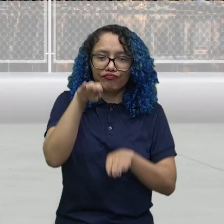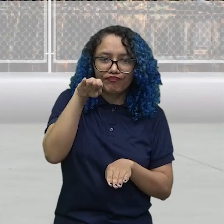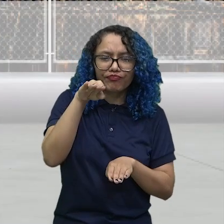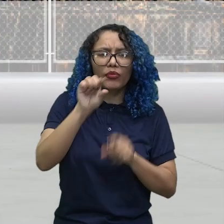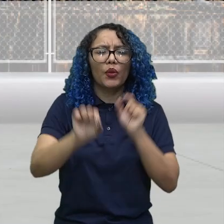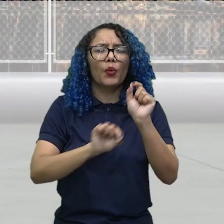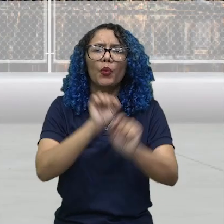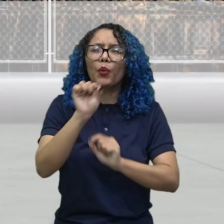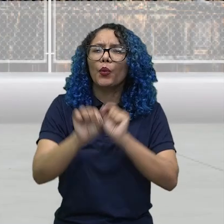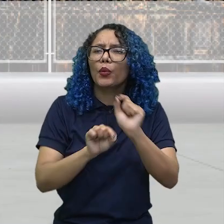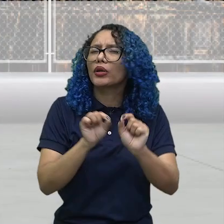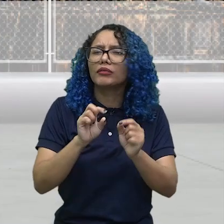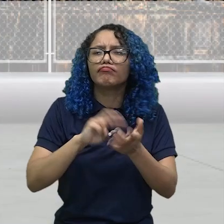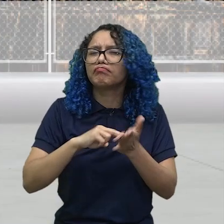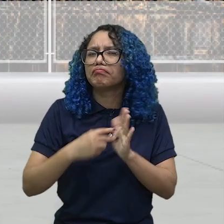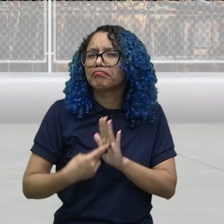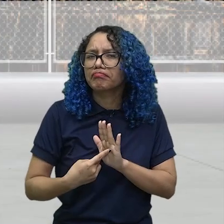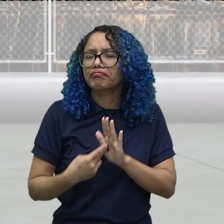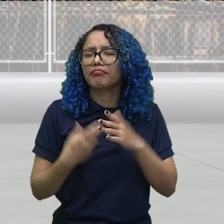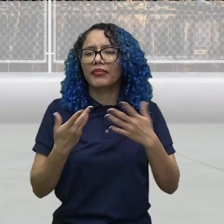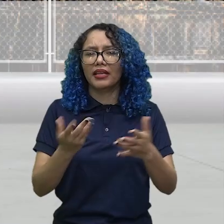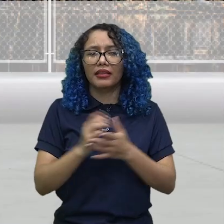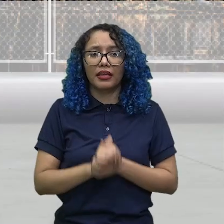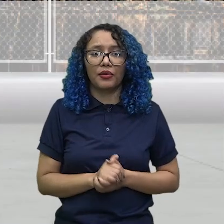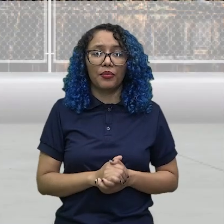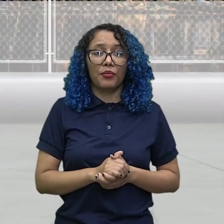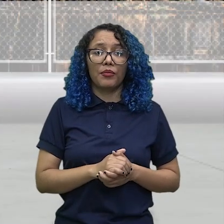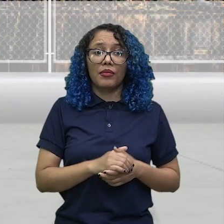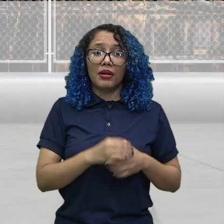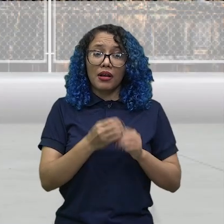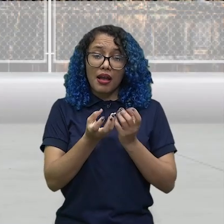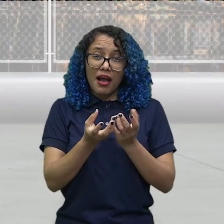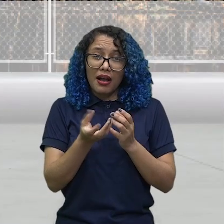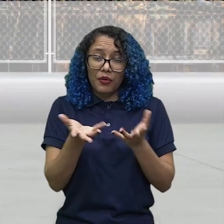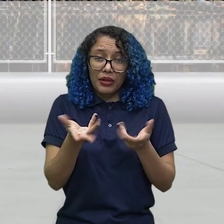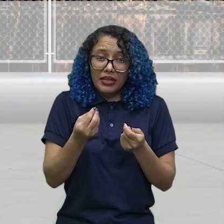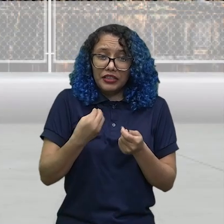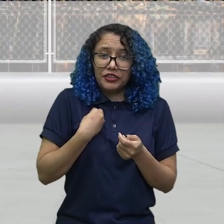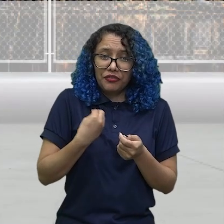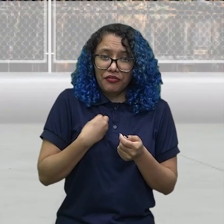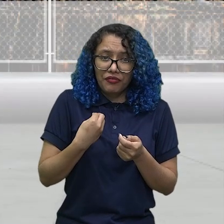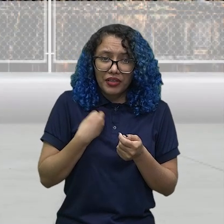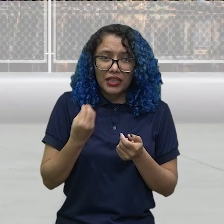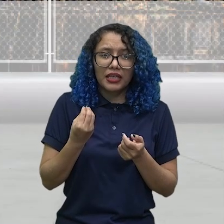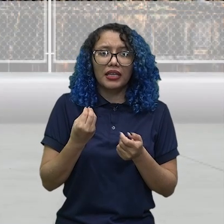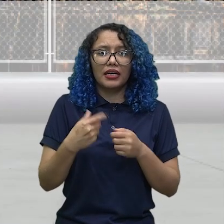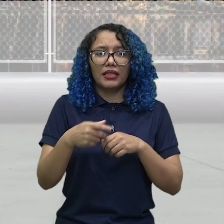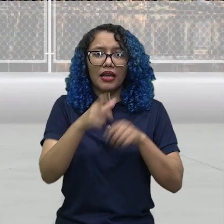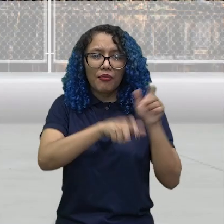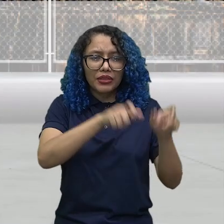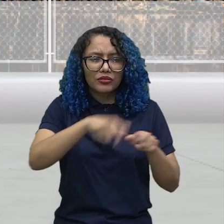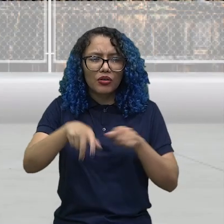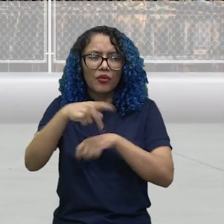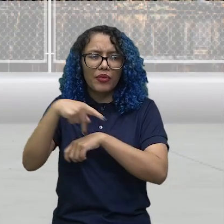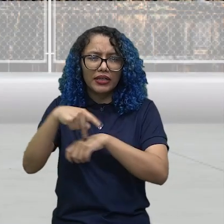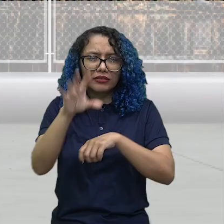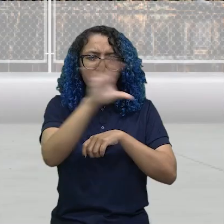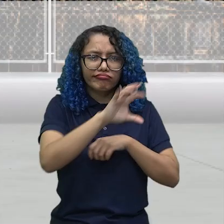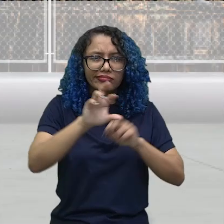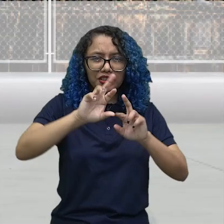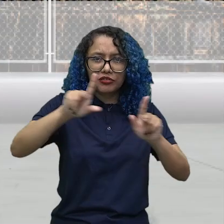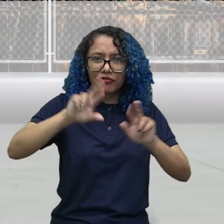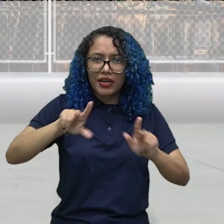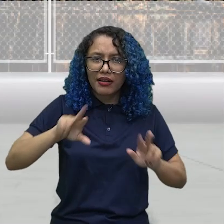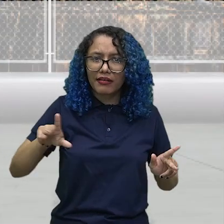desigualdade, ela é a diferença nas condições de vida entre pessoas, entre países e